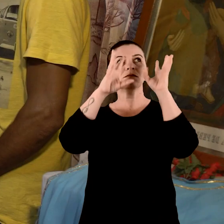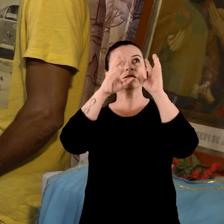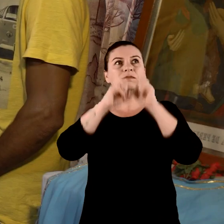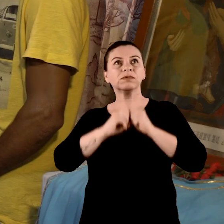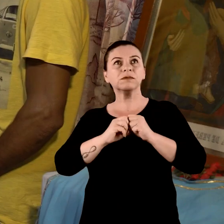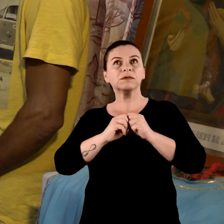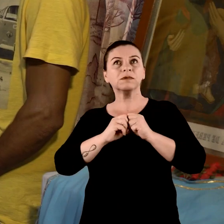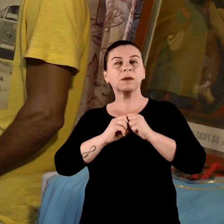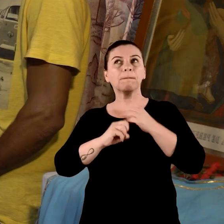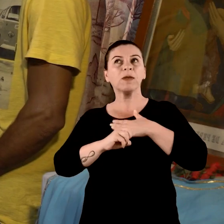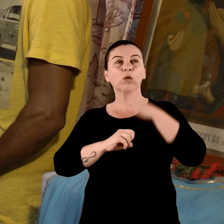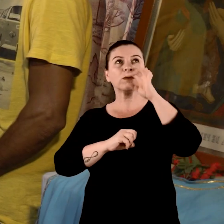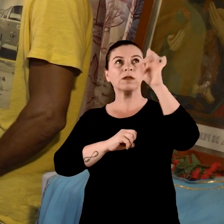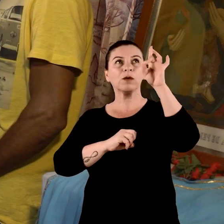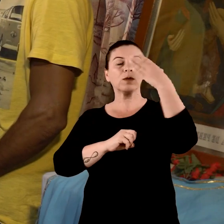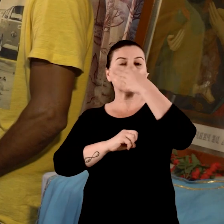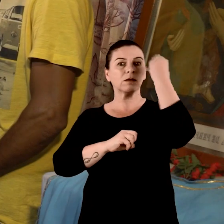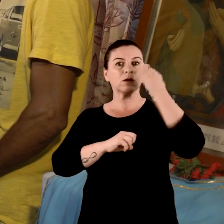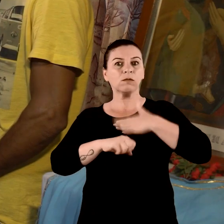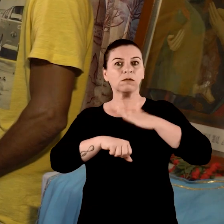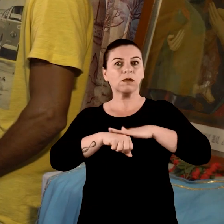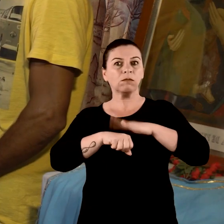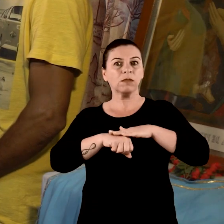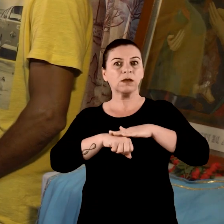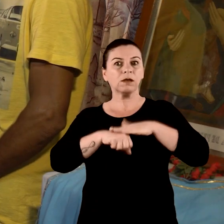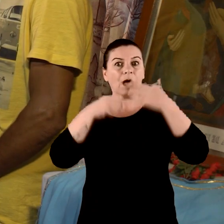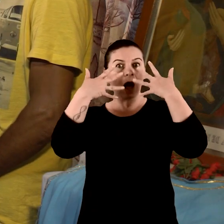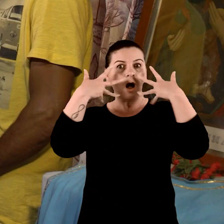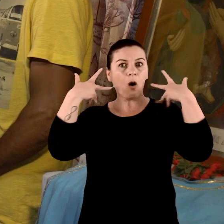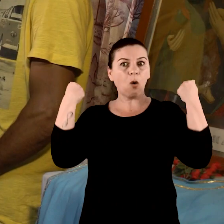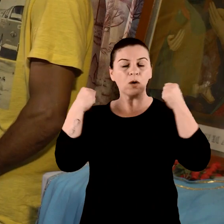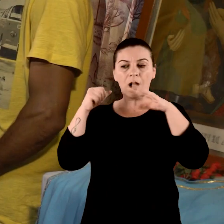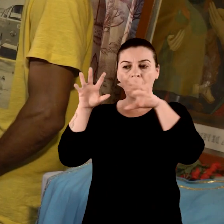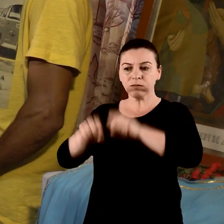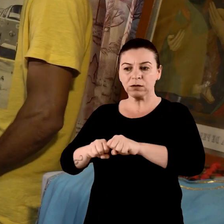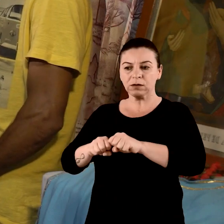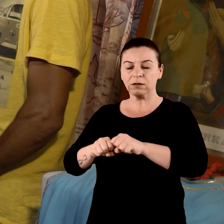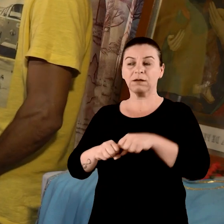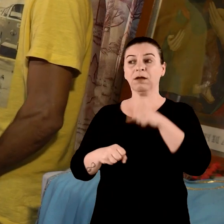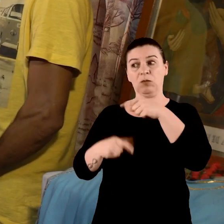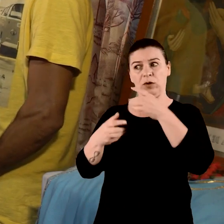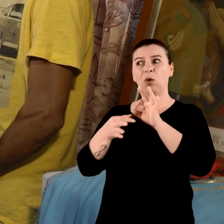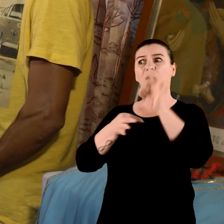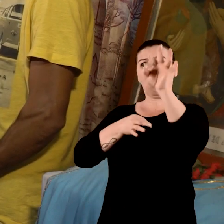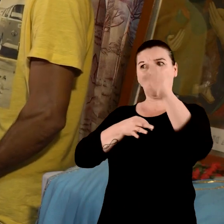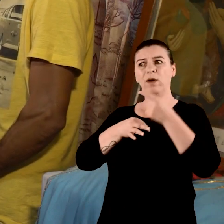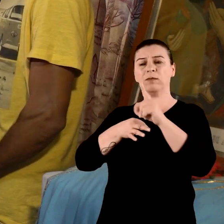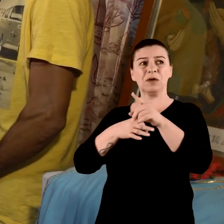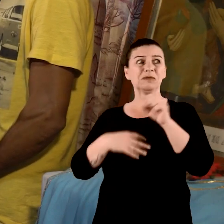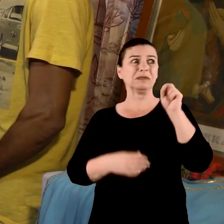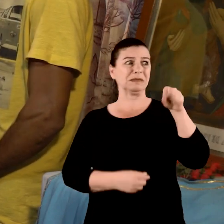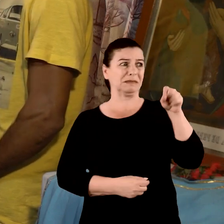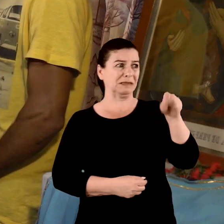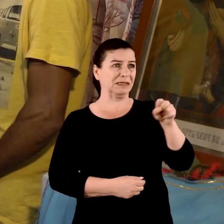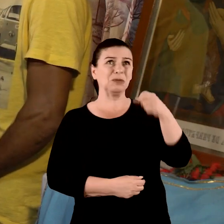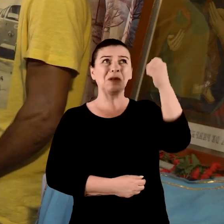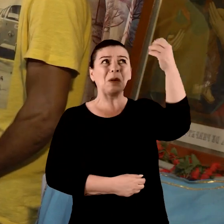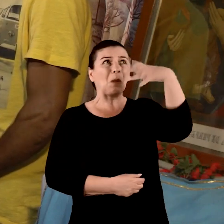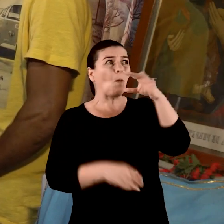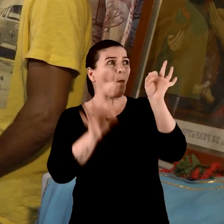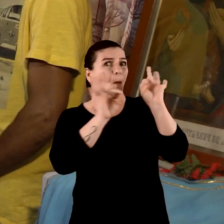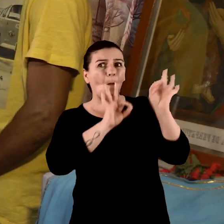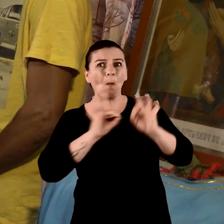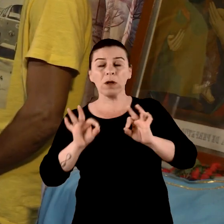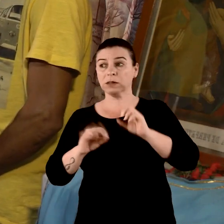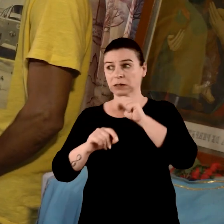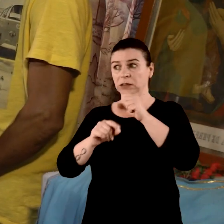Aí eu falei, meu Deus do céu, se o pessoal esquecer de mim, a onça me encontra. É porque é um longo caminho. É horrível. Não, não tem luz, não tem